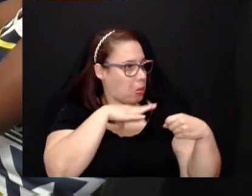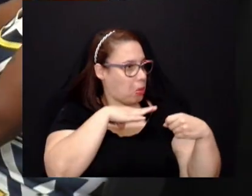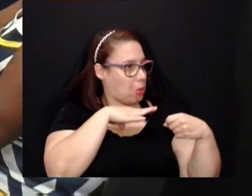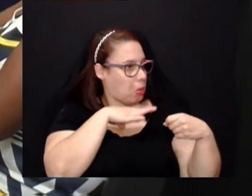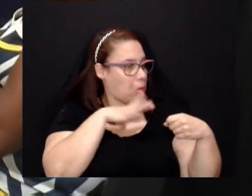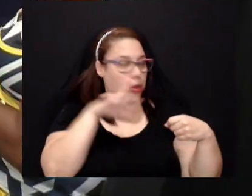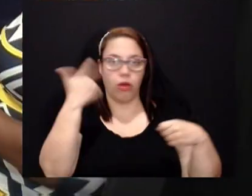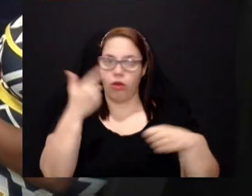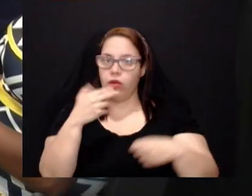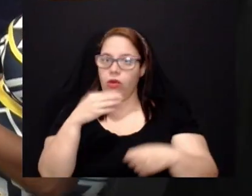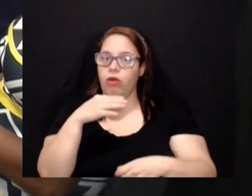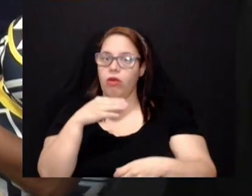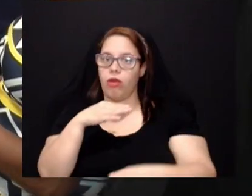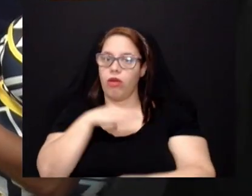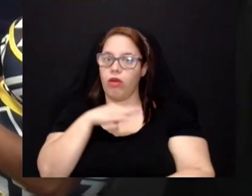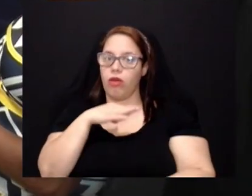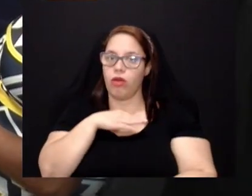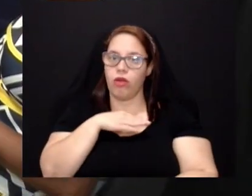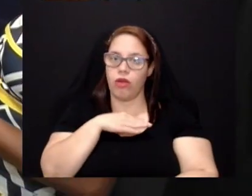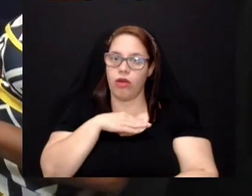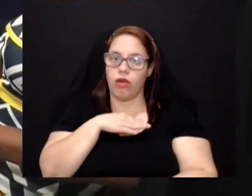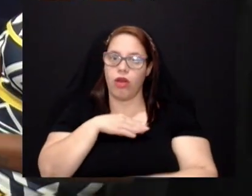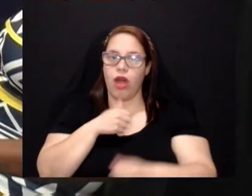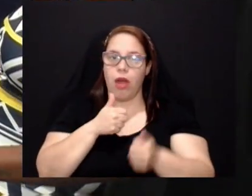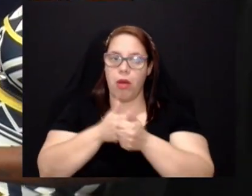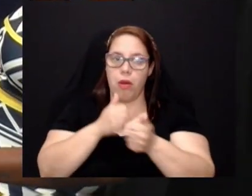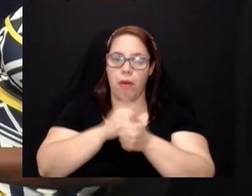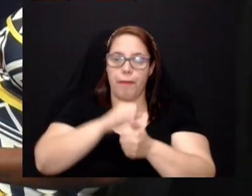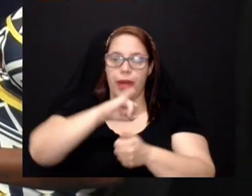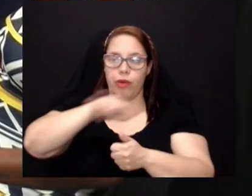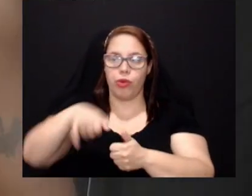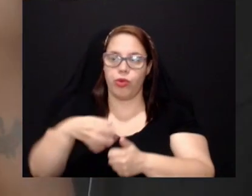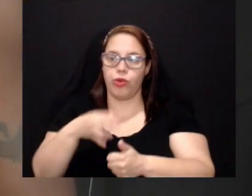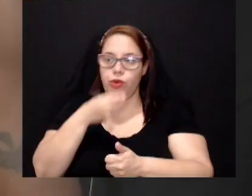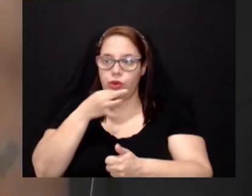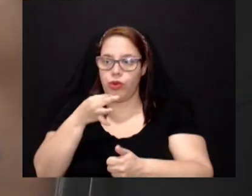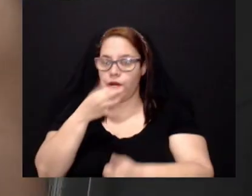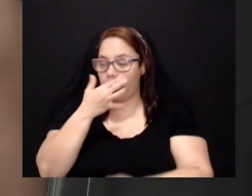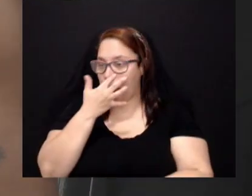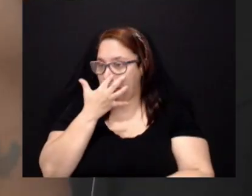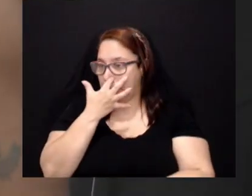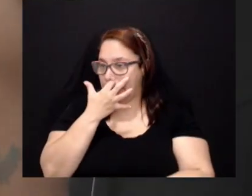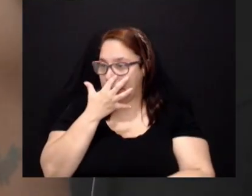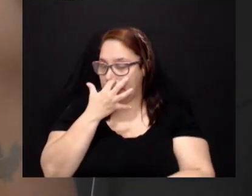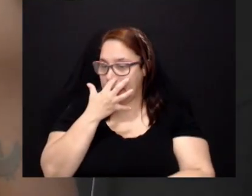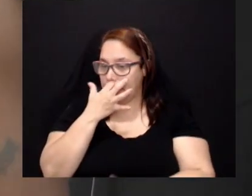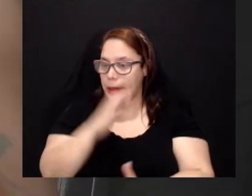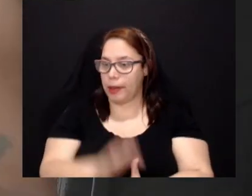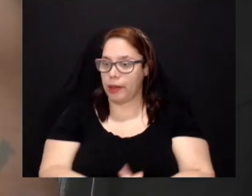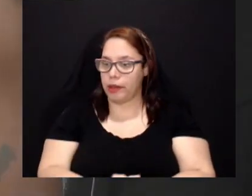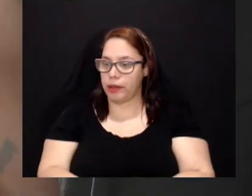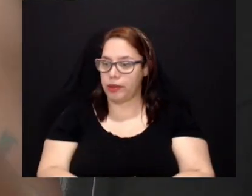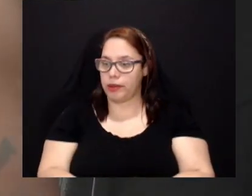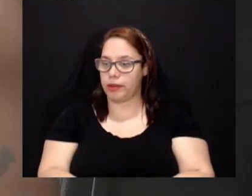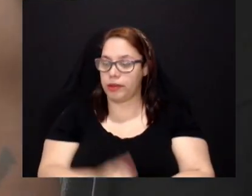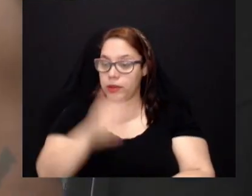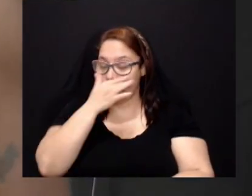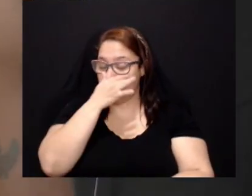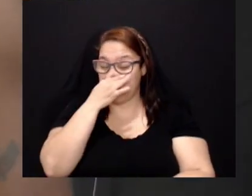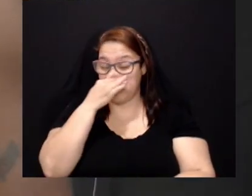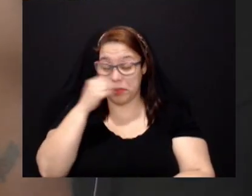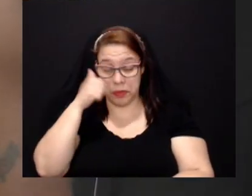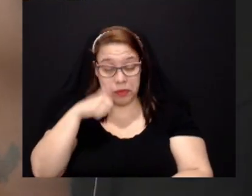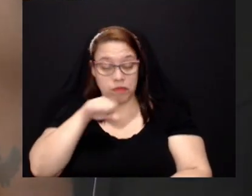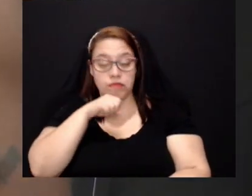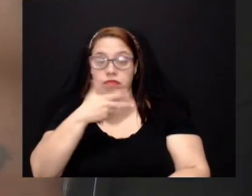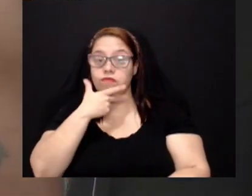município, é vizinho de Jundiaí, Campo Limpo Isso, Paulista. exato. Então, minha mãe e meu pai